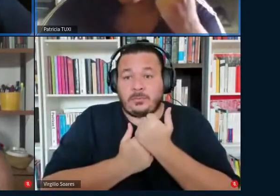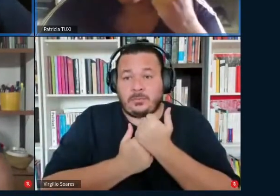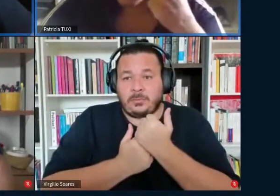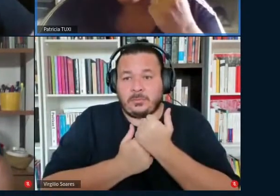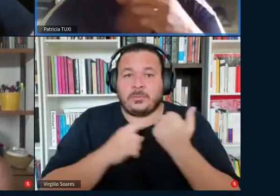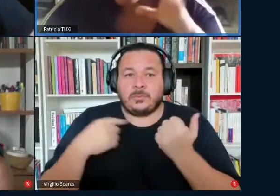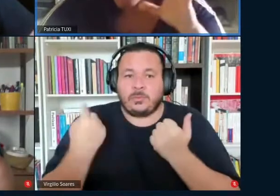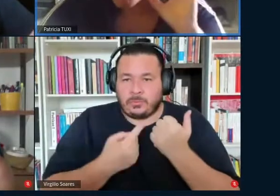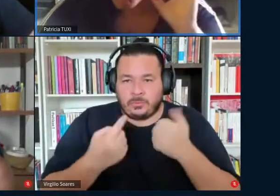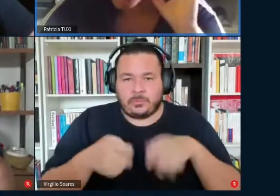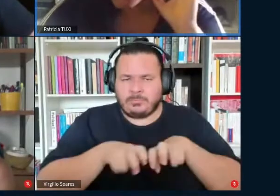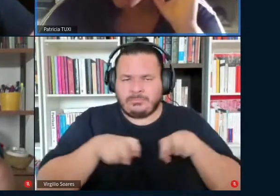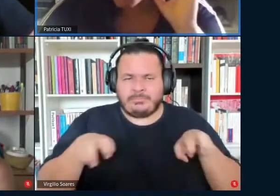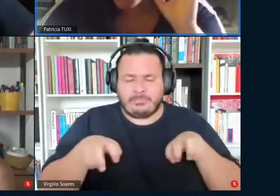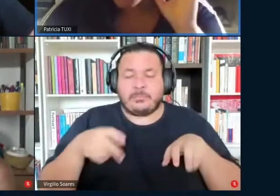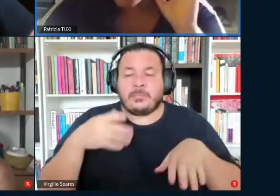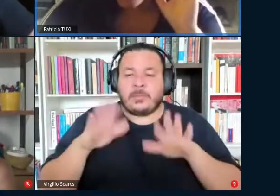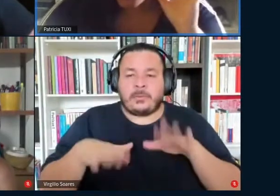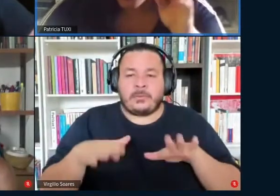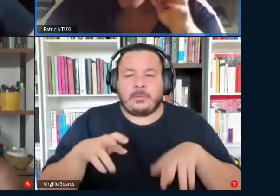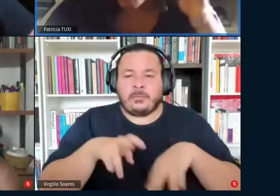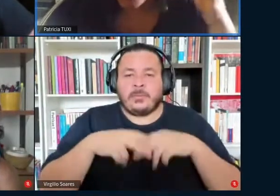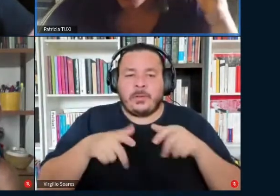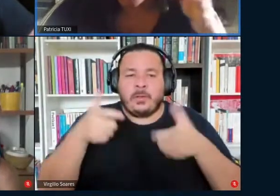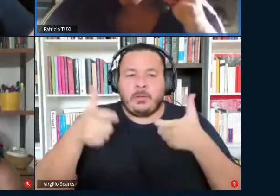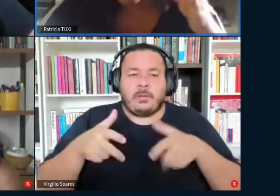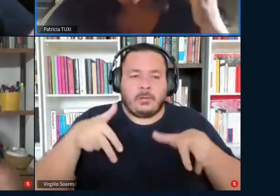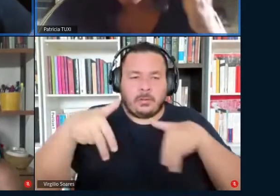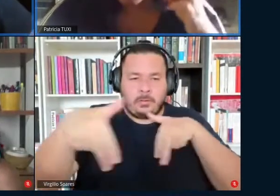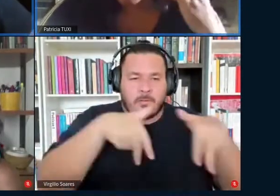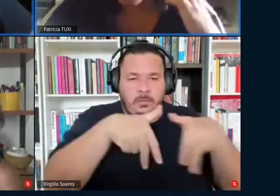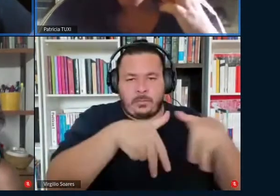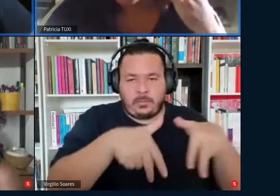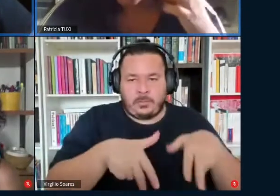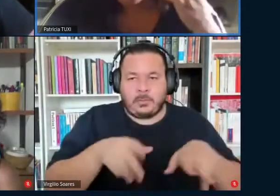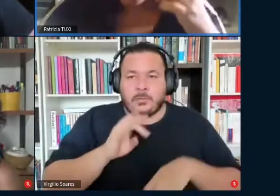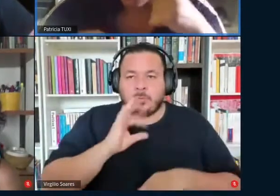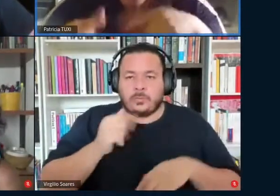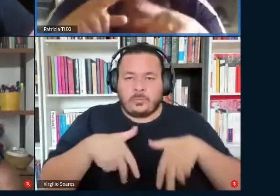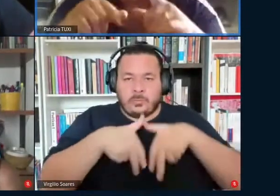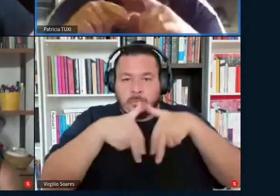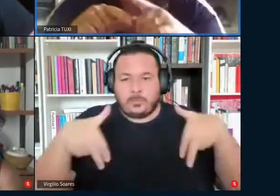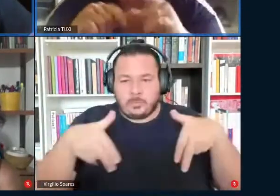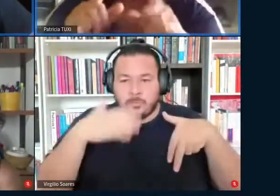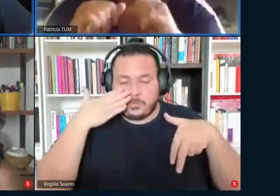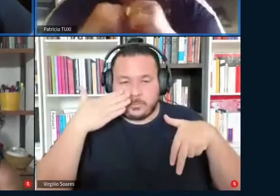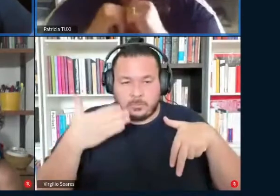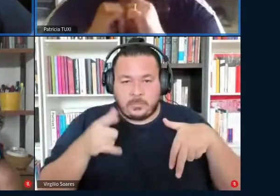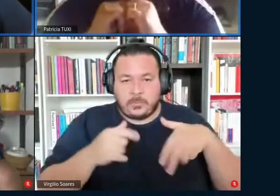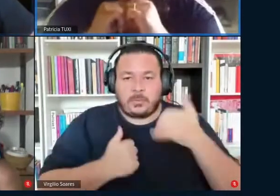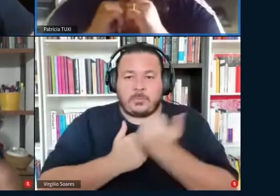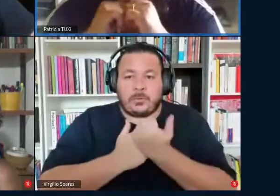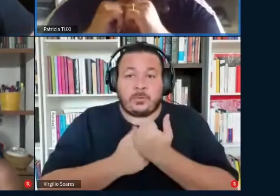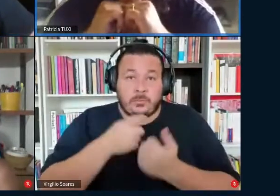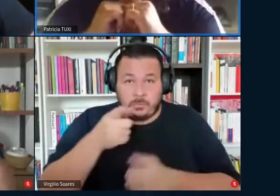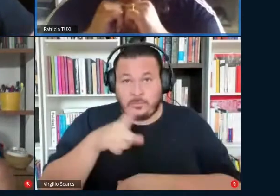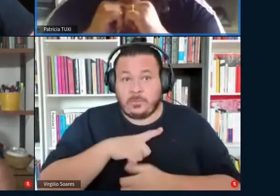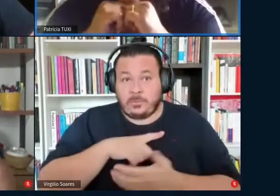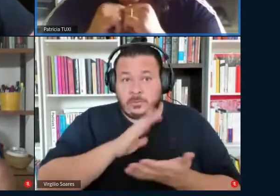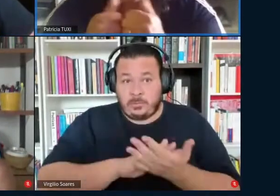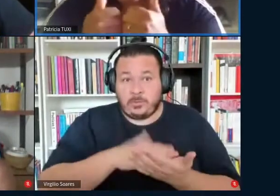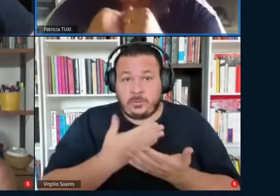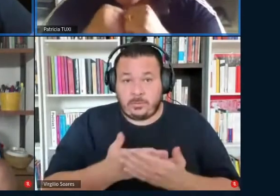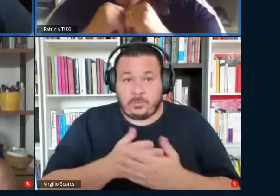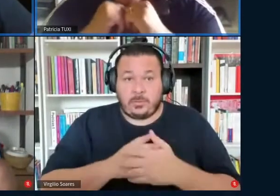Todo mundo fica sentado, às vezes até por uma questão de posição, né? Que como fica todo mundo sentado ali na frente, acaba que apoia. Mas você tem um intérprete de